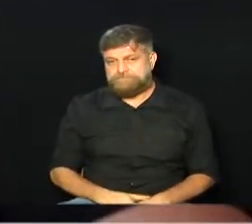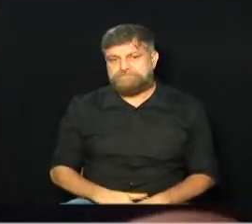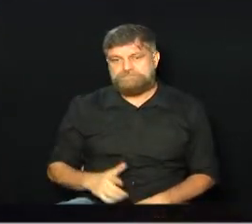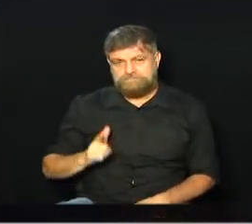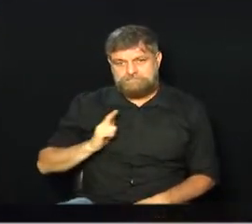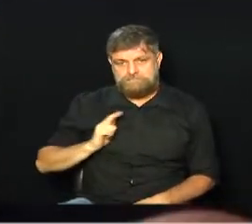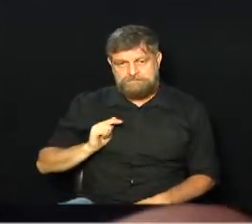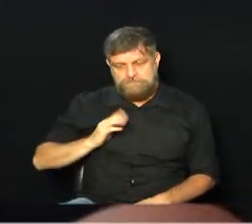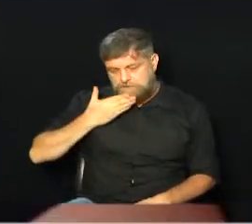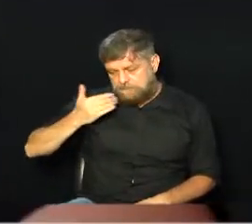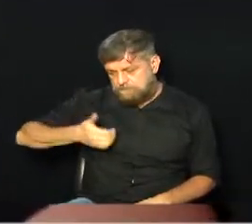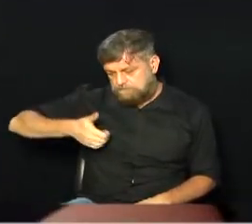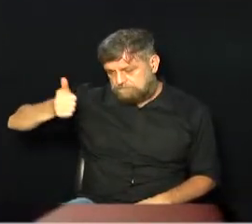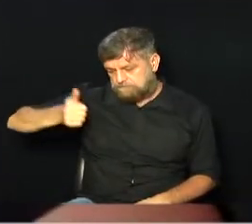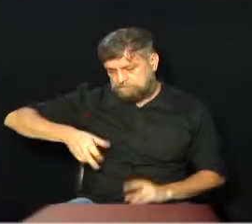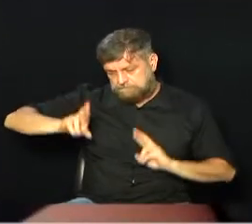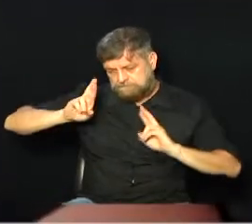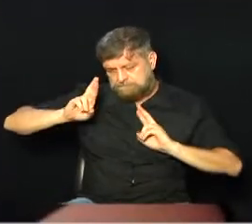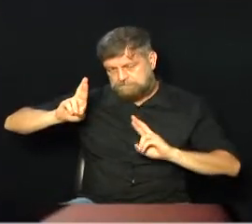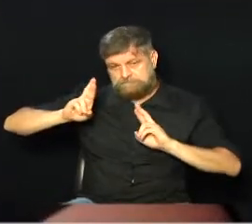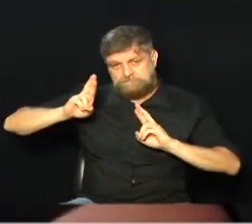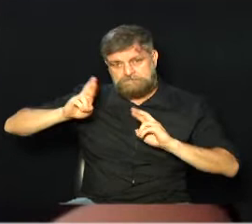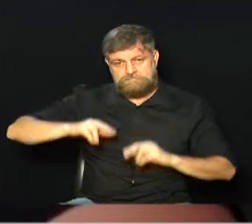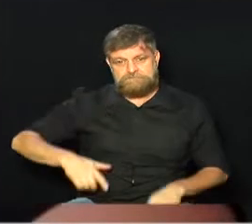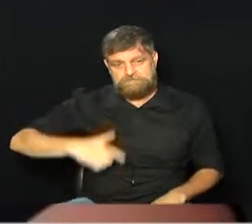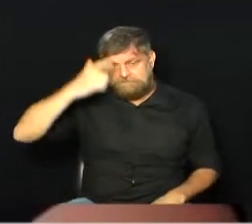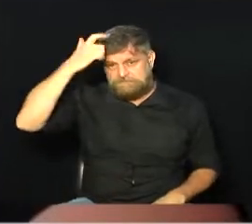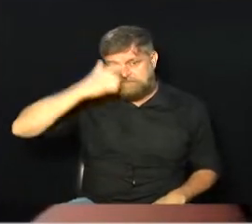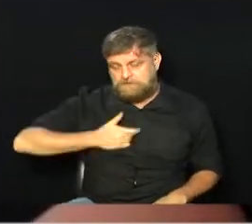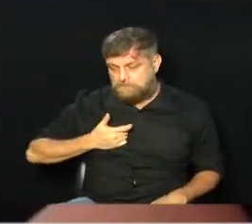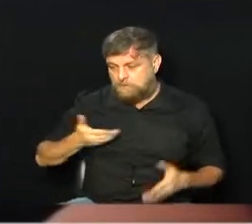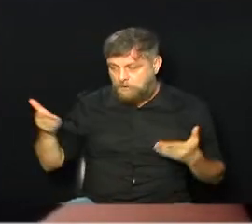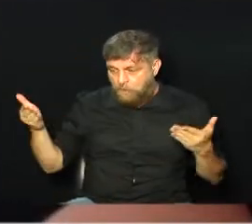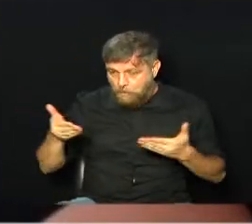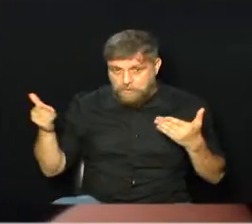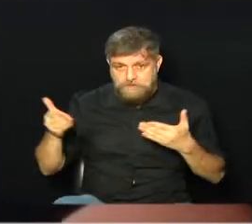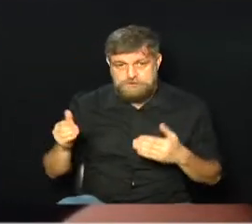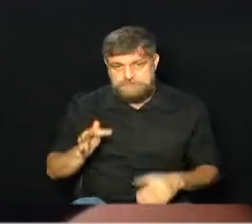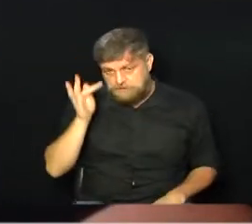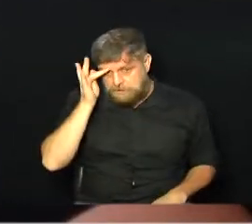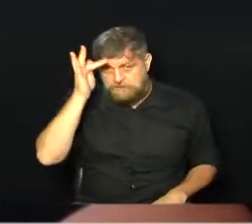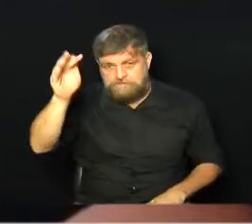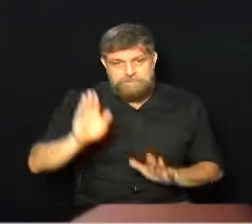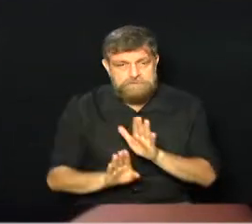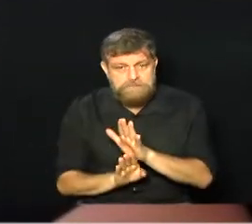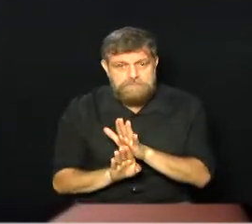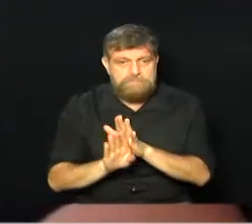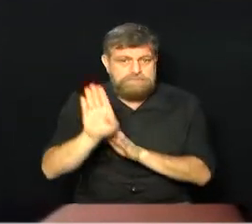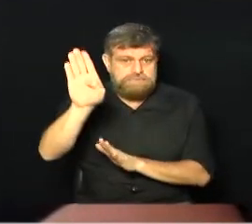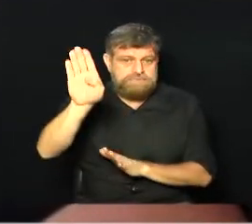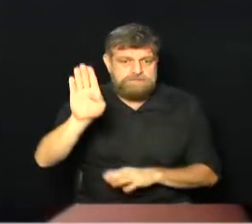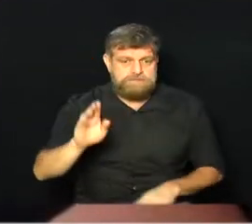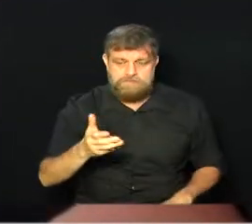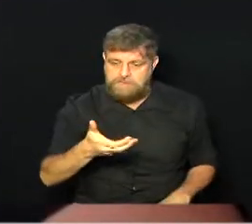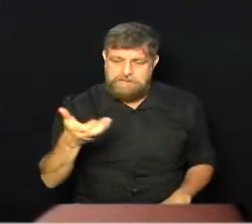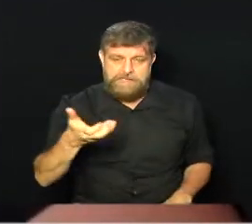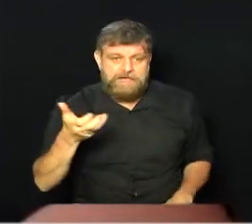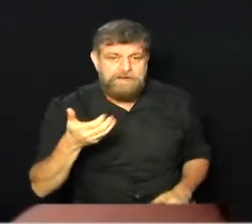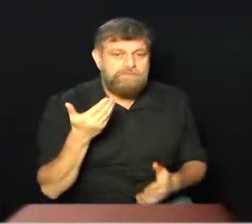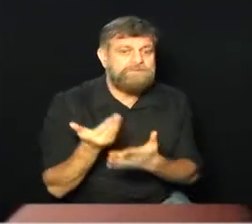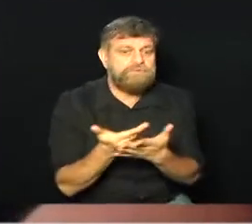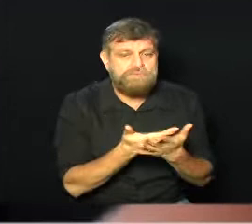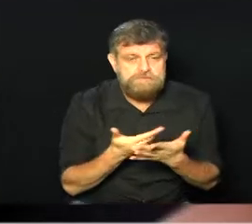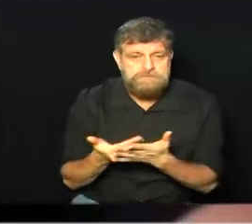né? Então, eu espero daqui, eu não quero ser o mesmo treinador hoje, daqui a 10 dias. Então, eu tento estudar